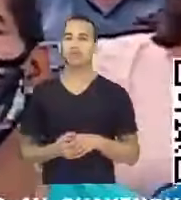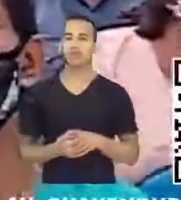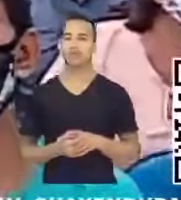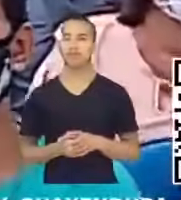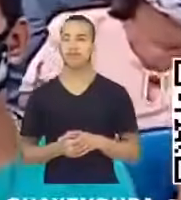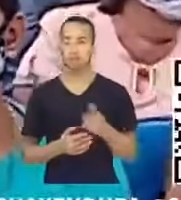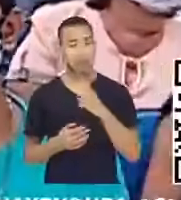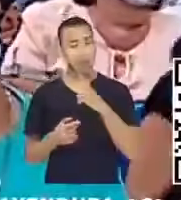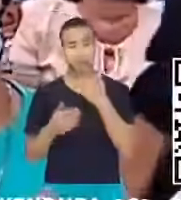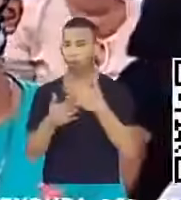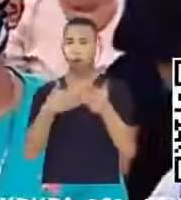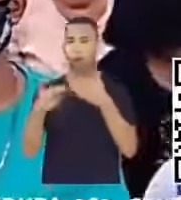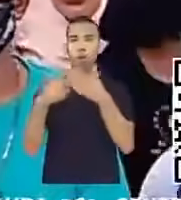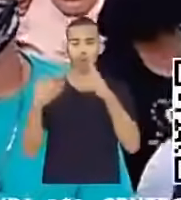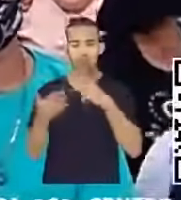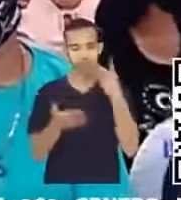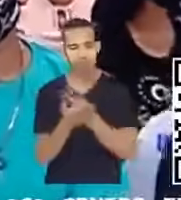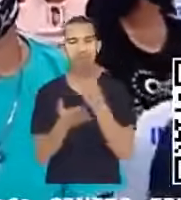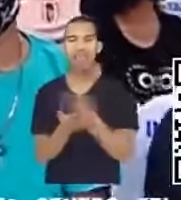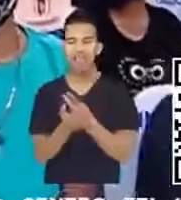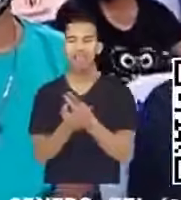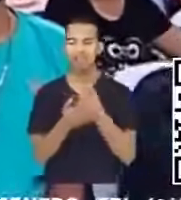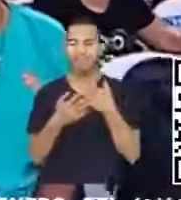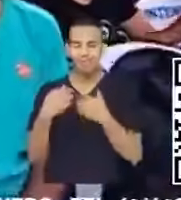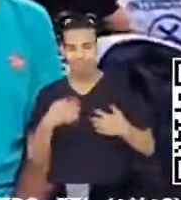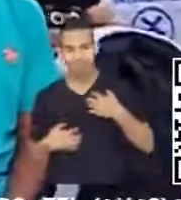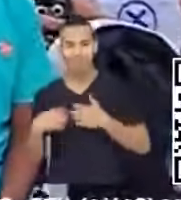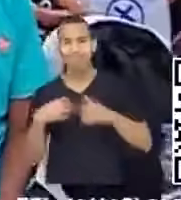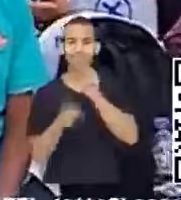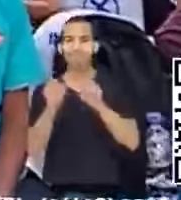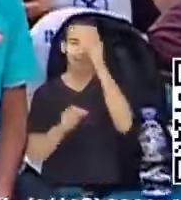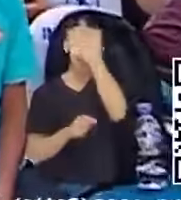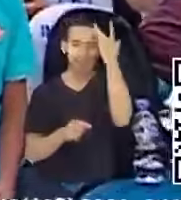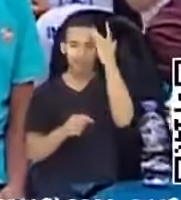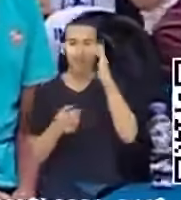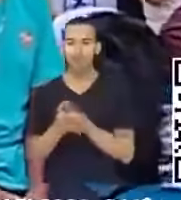se tem alguma coisa também errado que aflige a pessoa